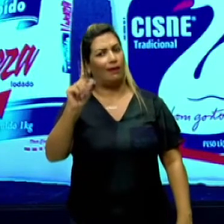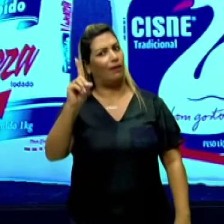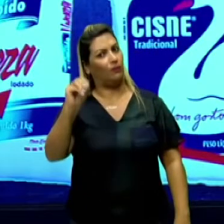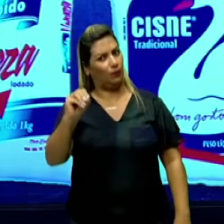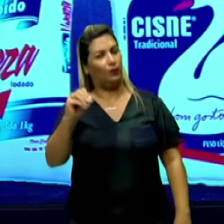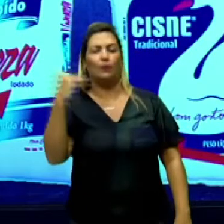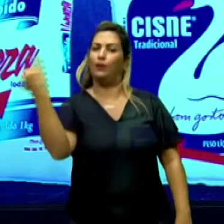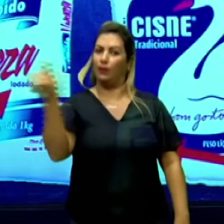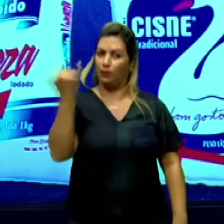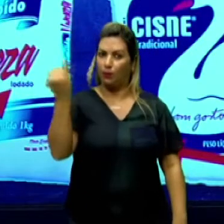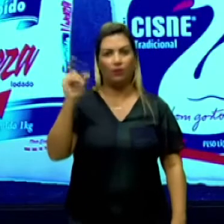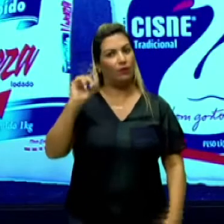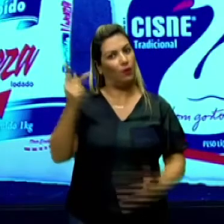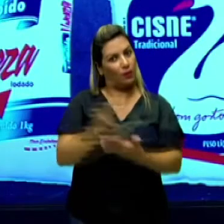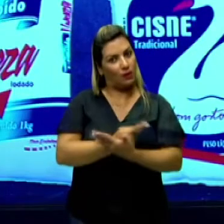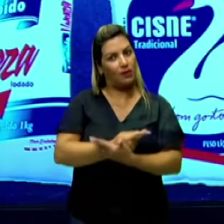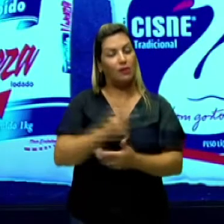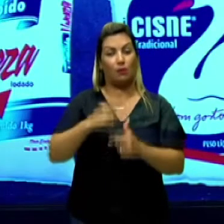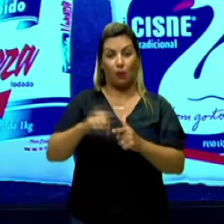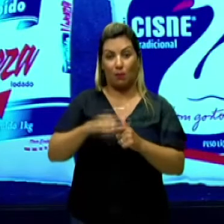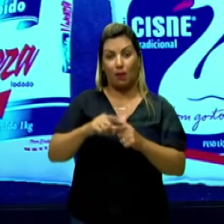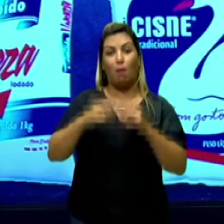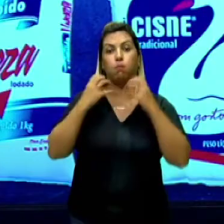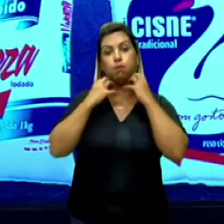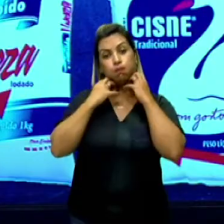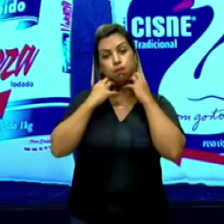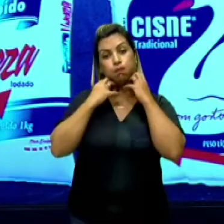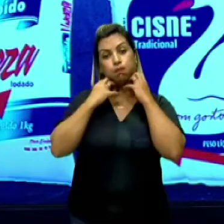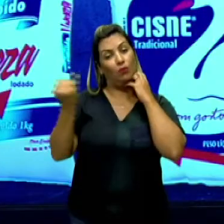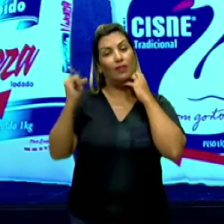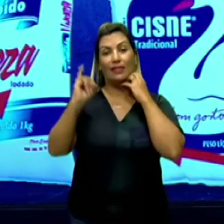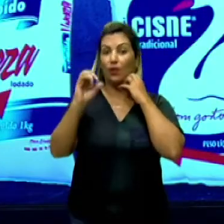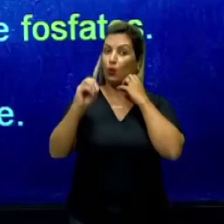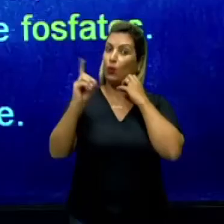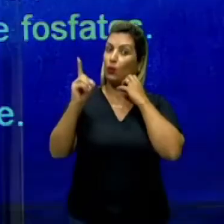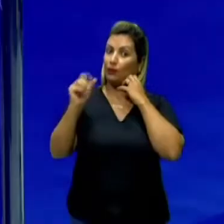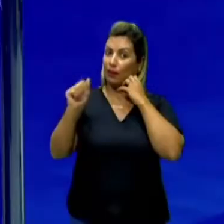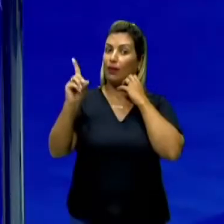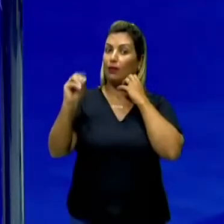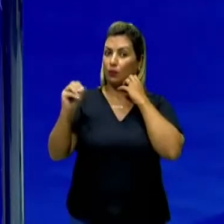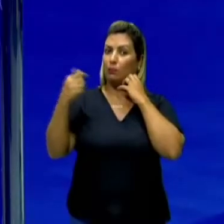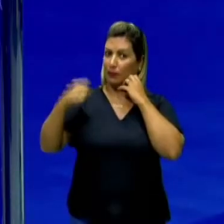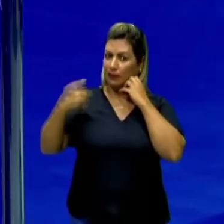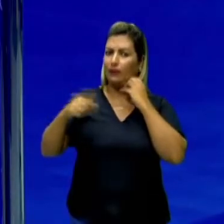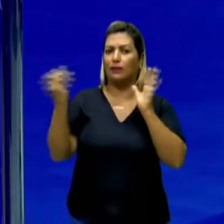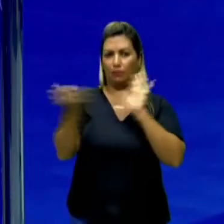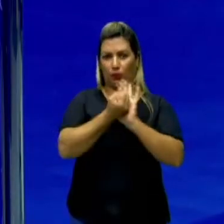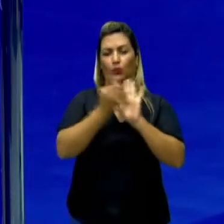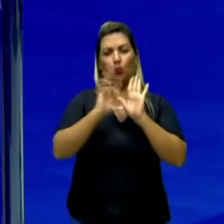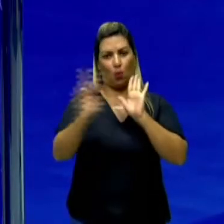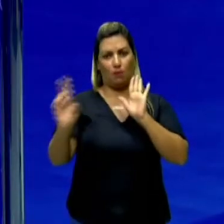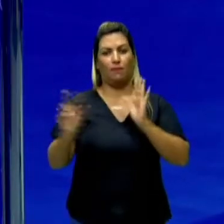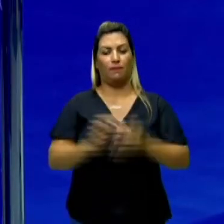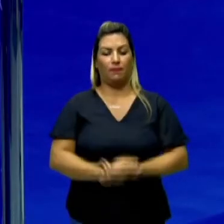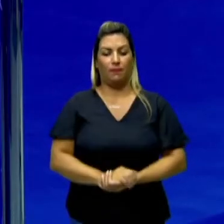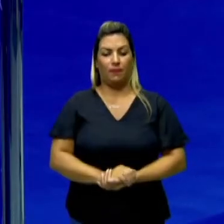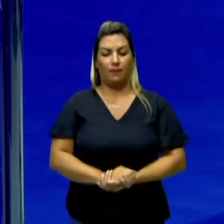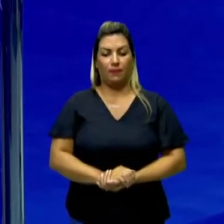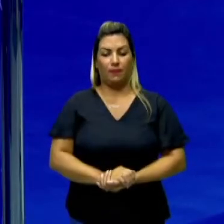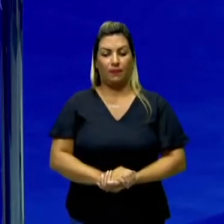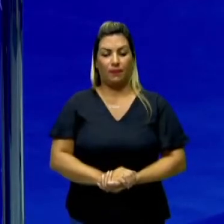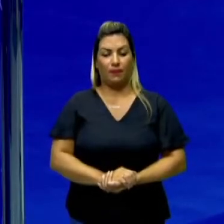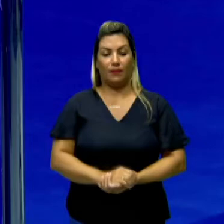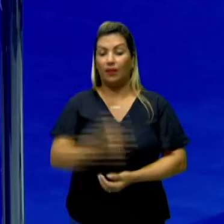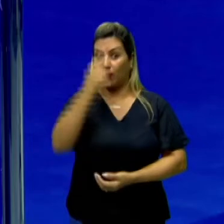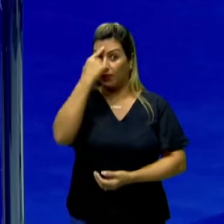isso é importante para não acontecer essa condição de bócio que vocês estão vendo na foto. Como eu disse, a imagem voltou,